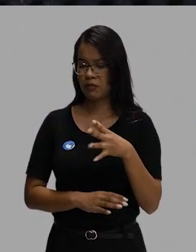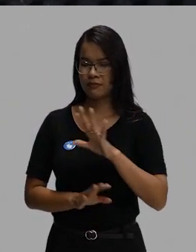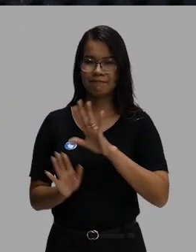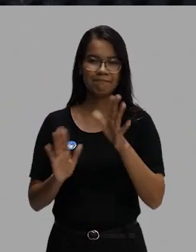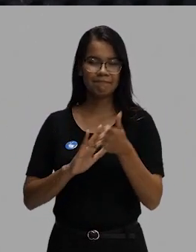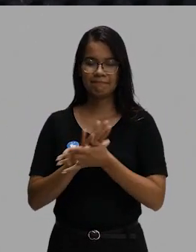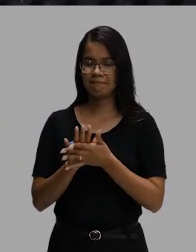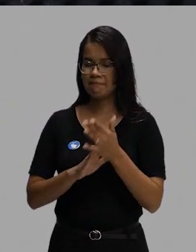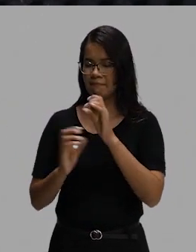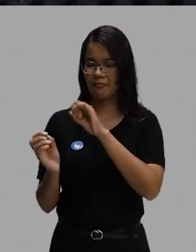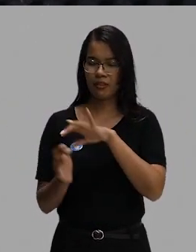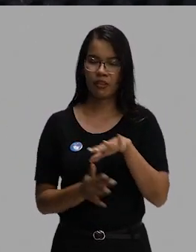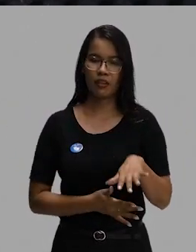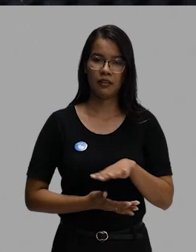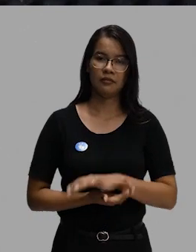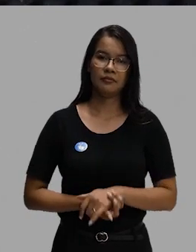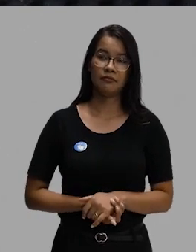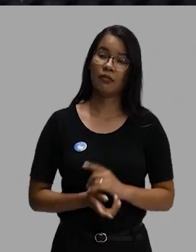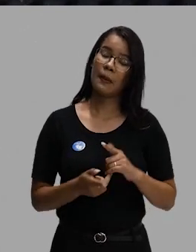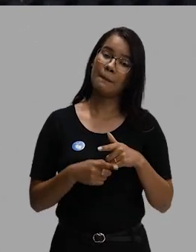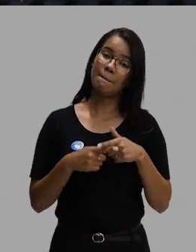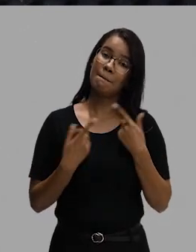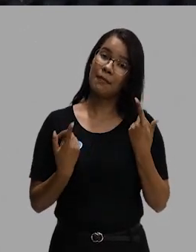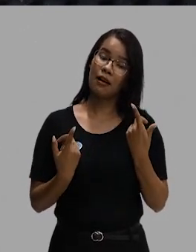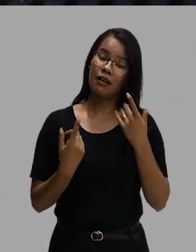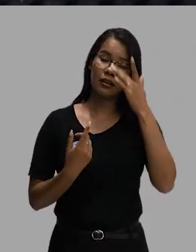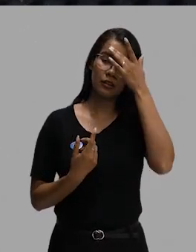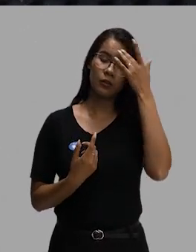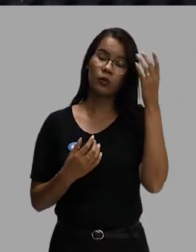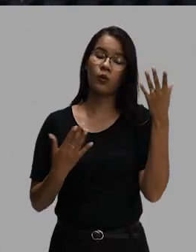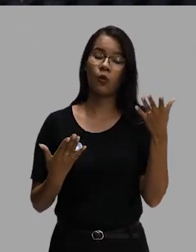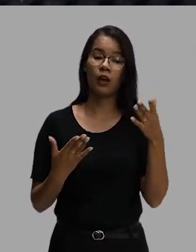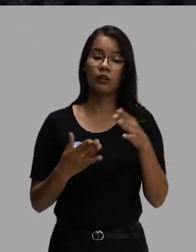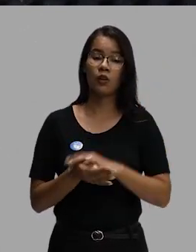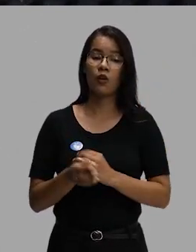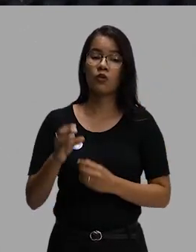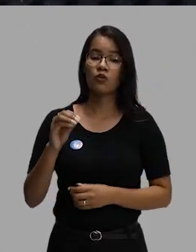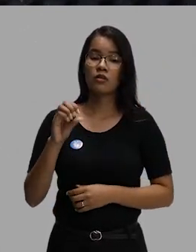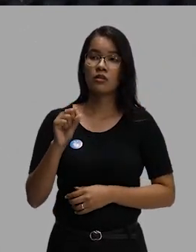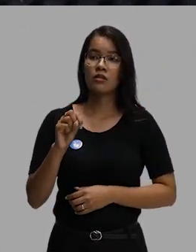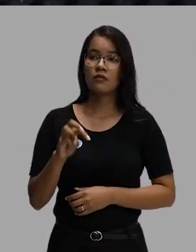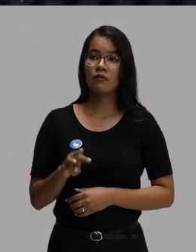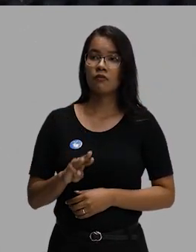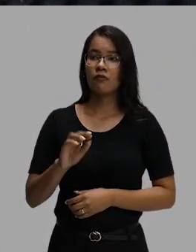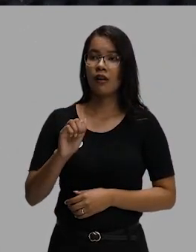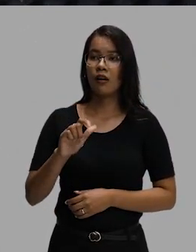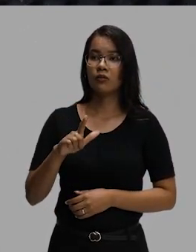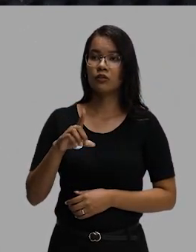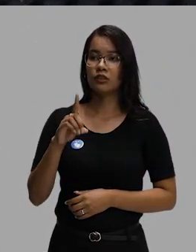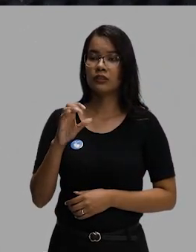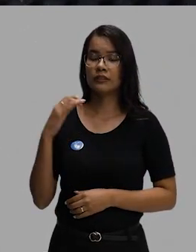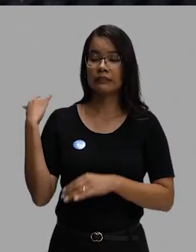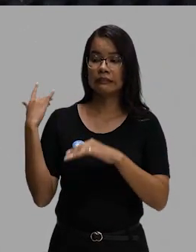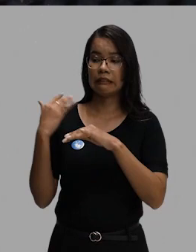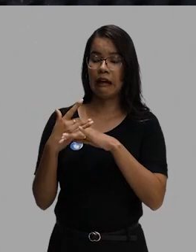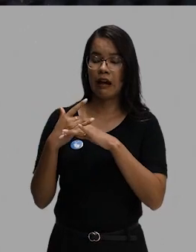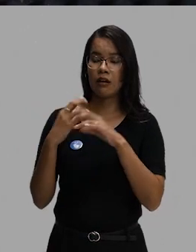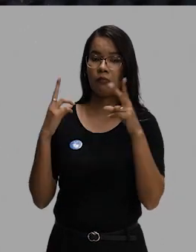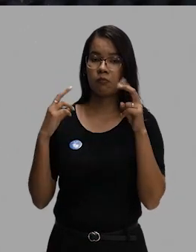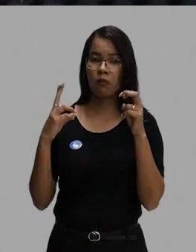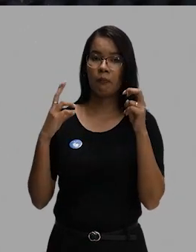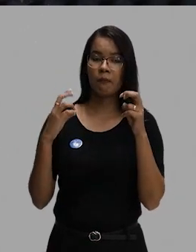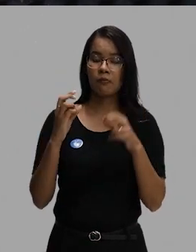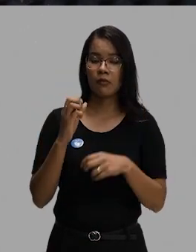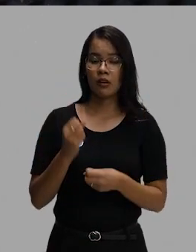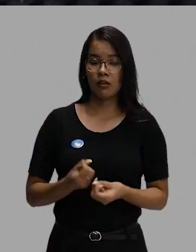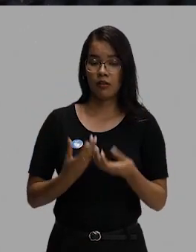Pau-Brasil propunha. Porém, gente, quando o Oswald de Andrade traz essa questão aí do Manifesto de Poesia Pau-Brasil, ele